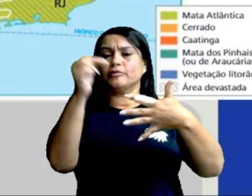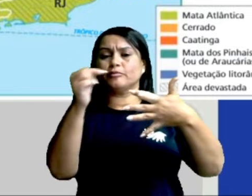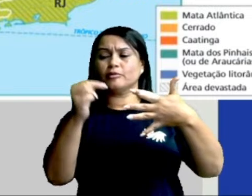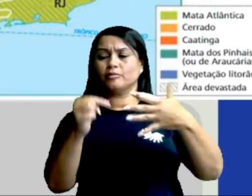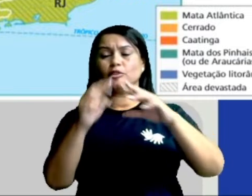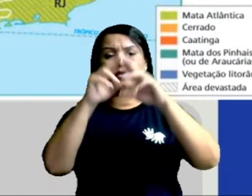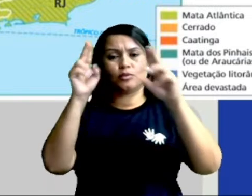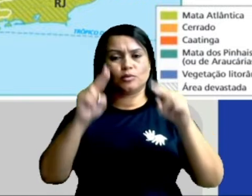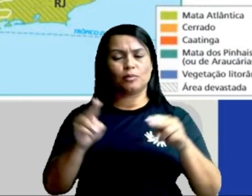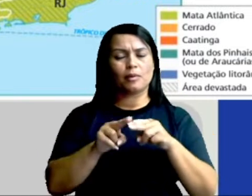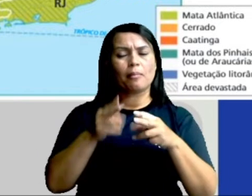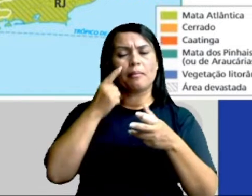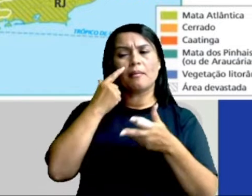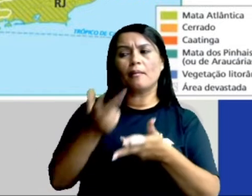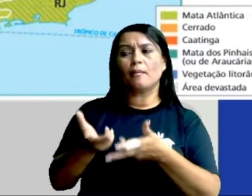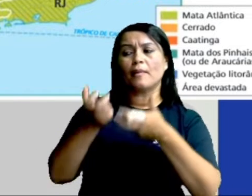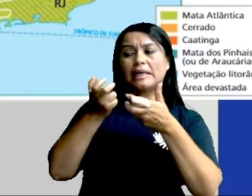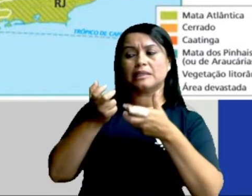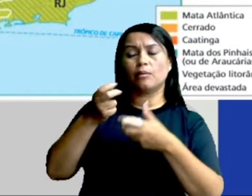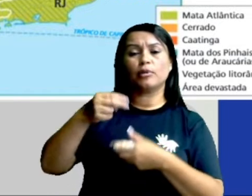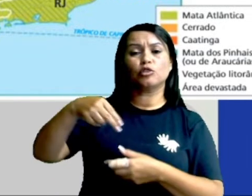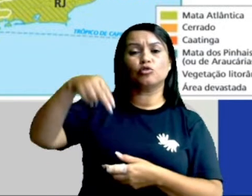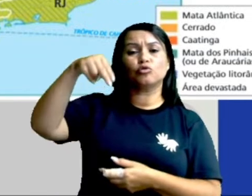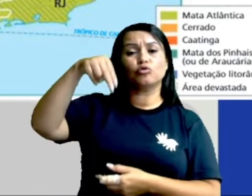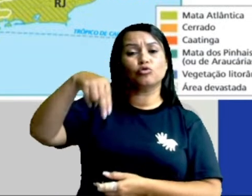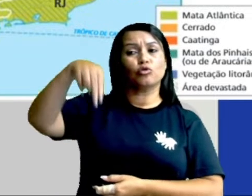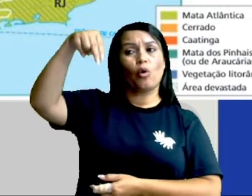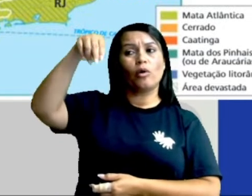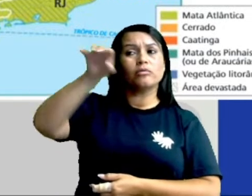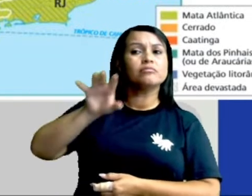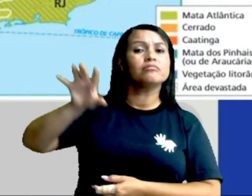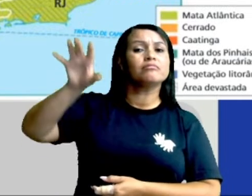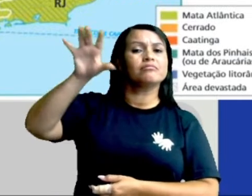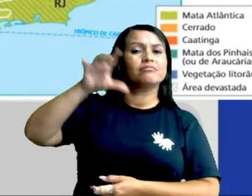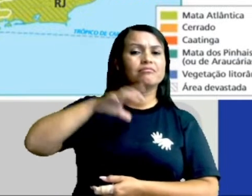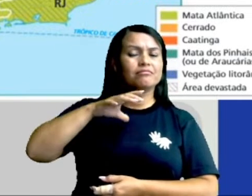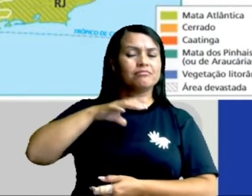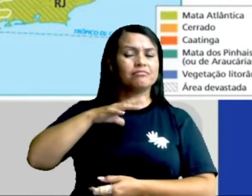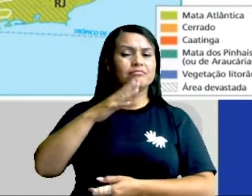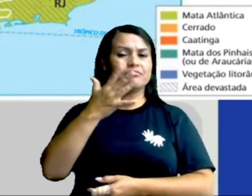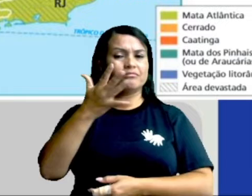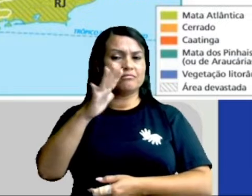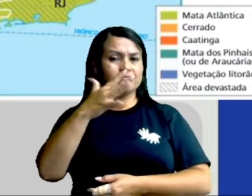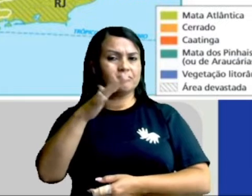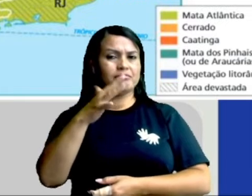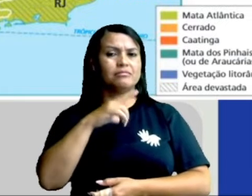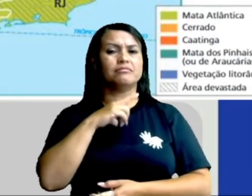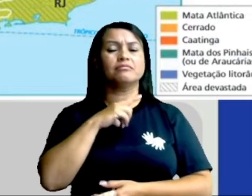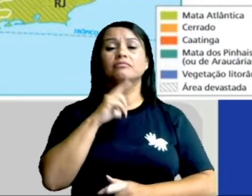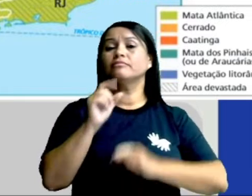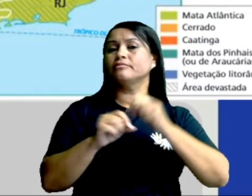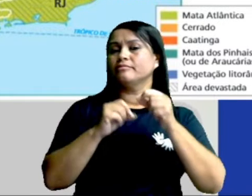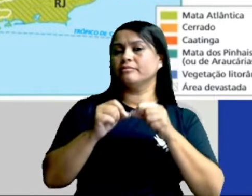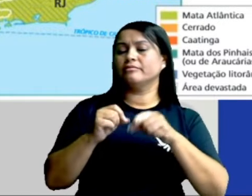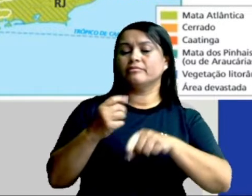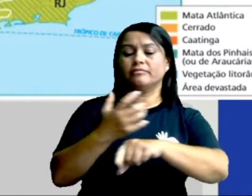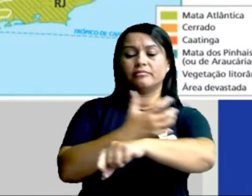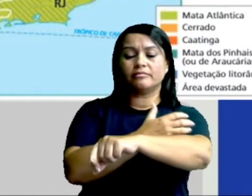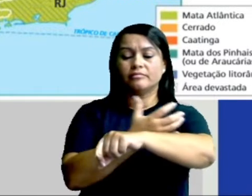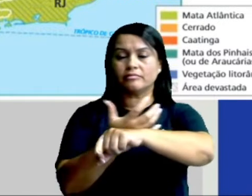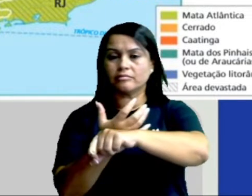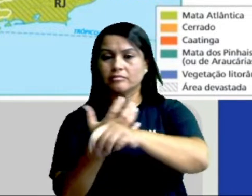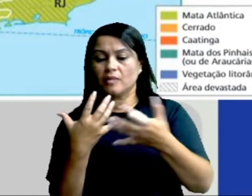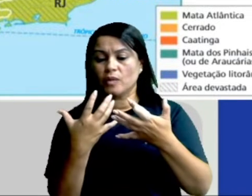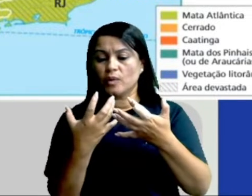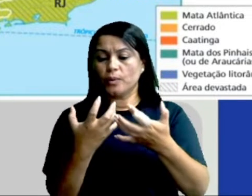no mapa. Perceba aqui na parte norte, como eu falei para vocês, né, onde o clima semiárido se faz presente, é onde a gente vai ter a vegetação de